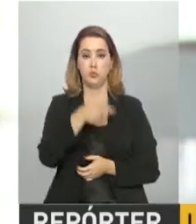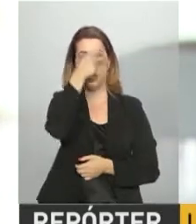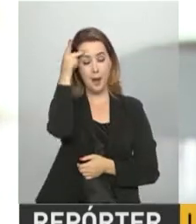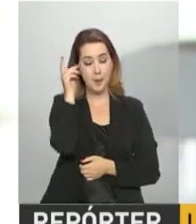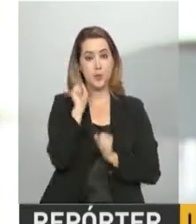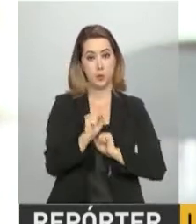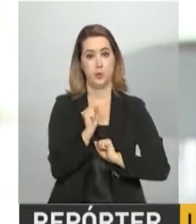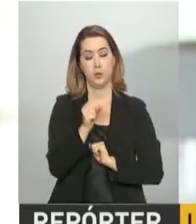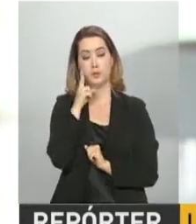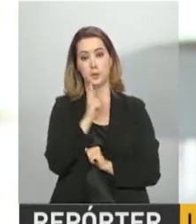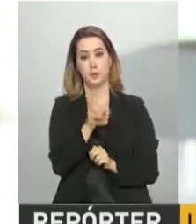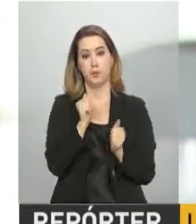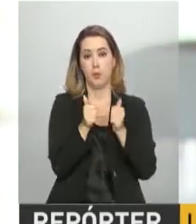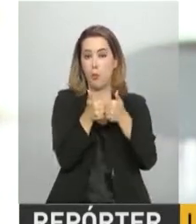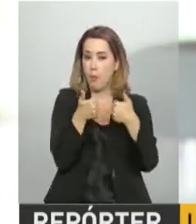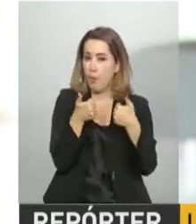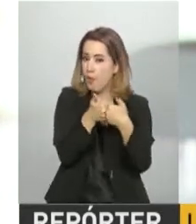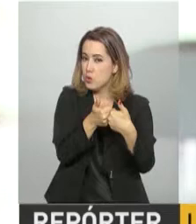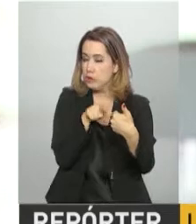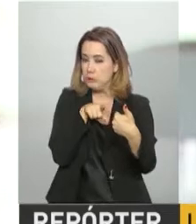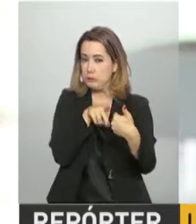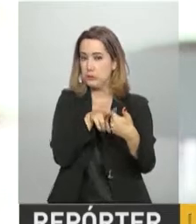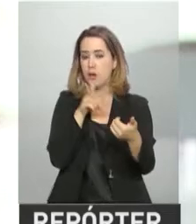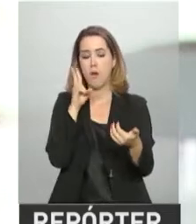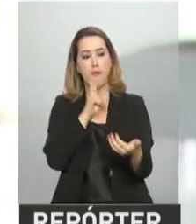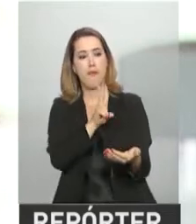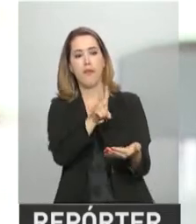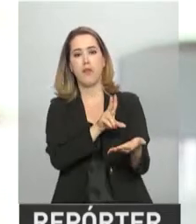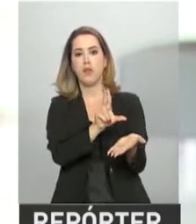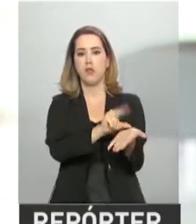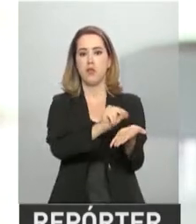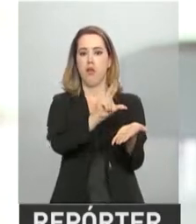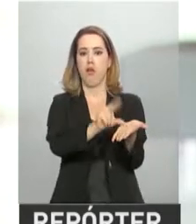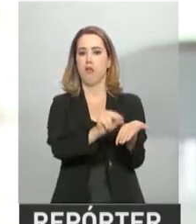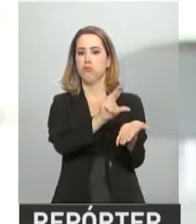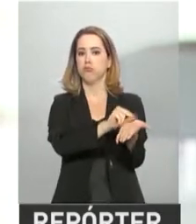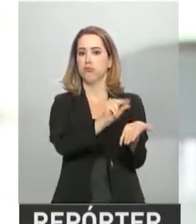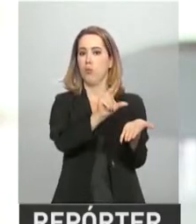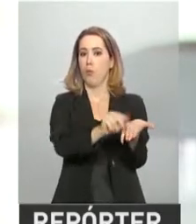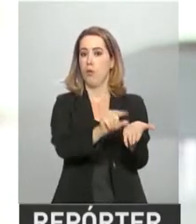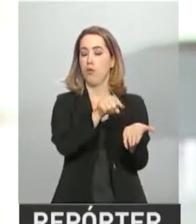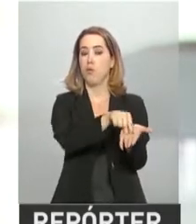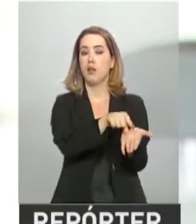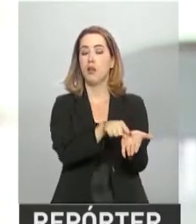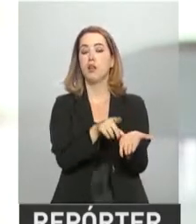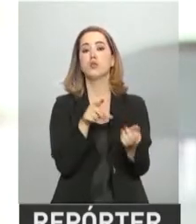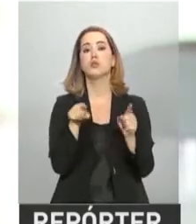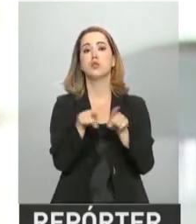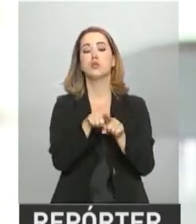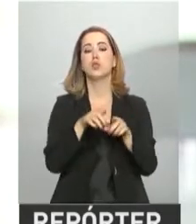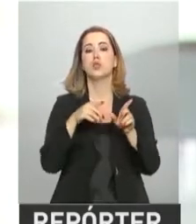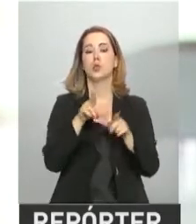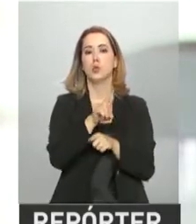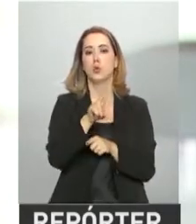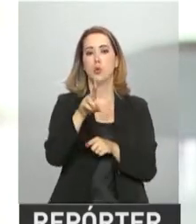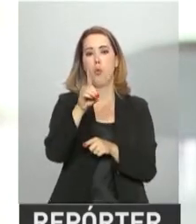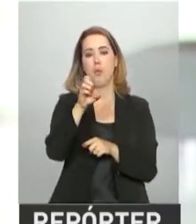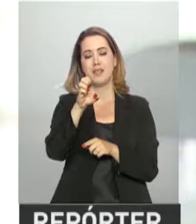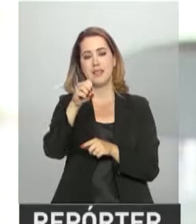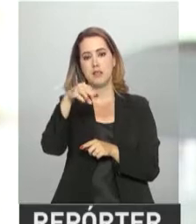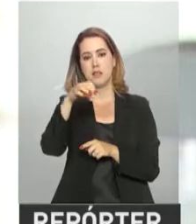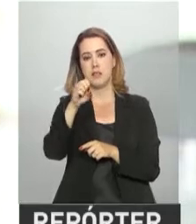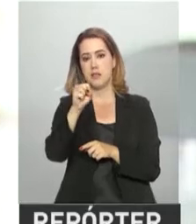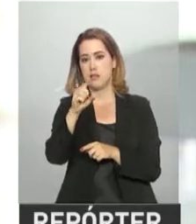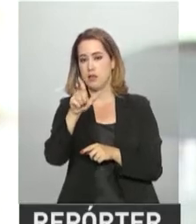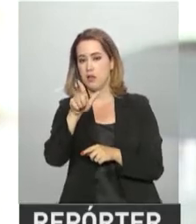das obras. Na próxima semana, vai estar disponível nas lojas de aplicativos para celular o programa Desenvolve Brasil. Por meio